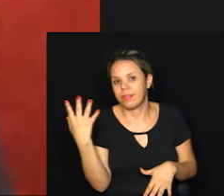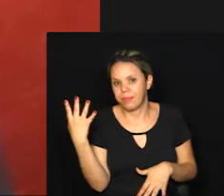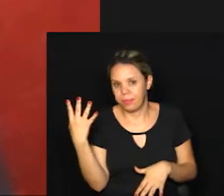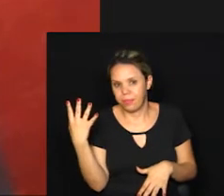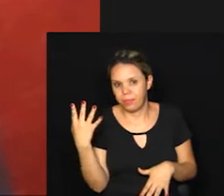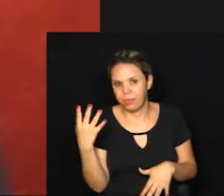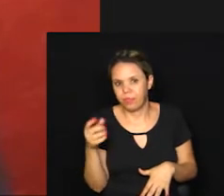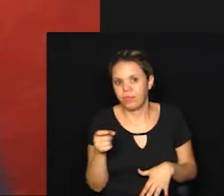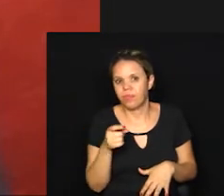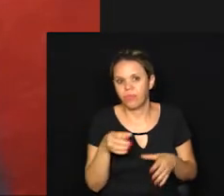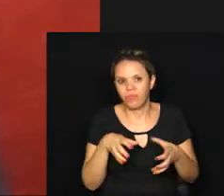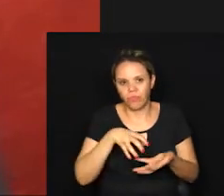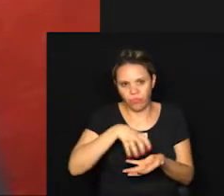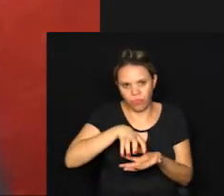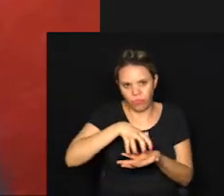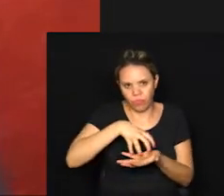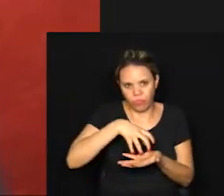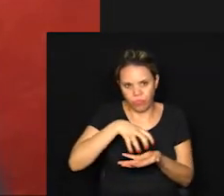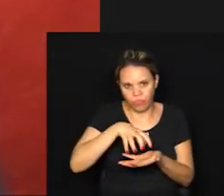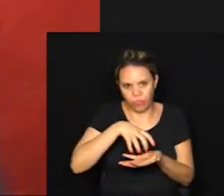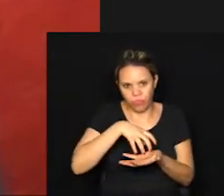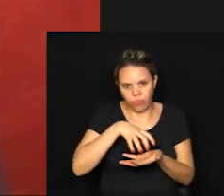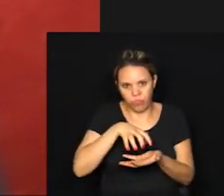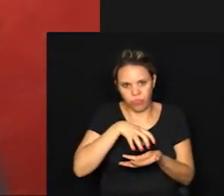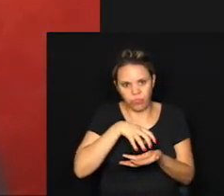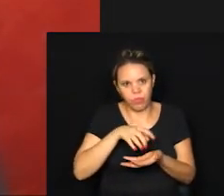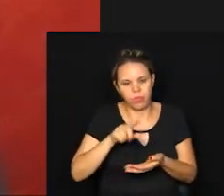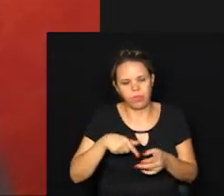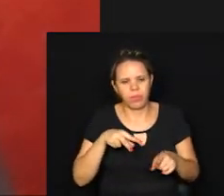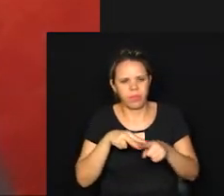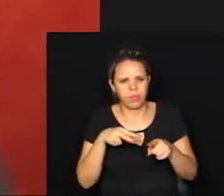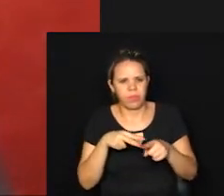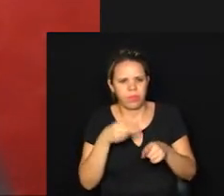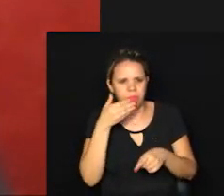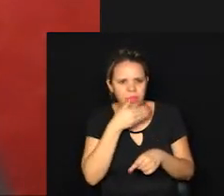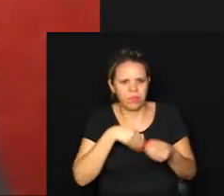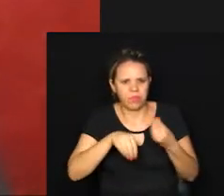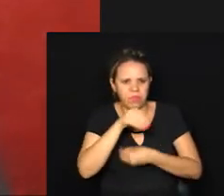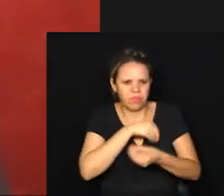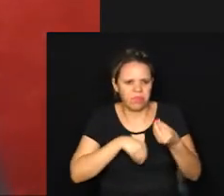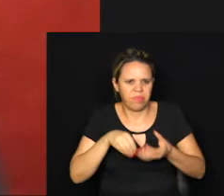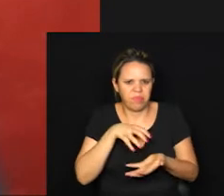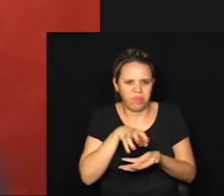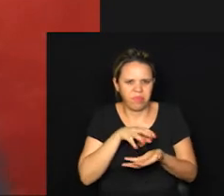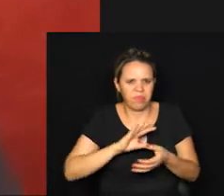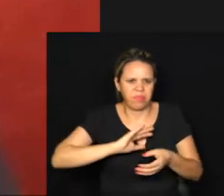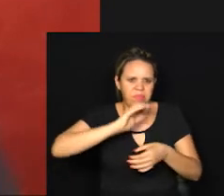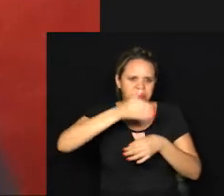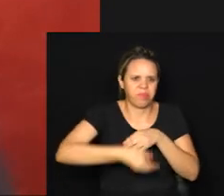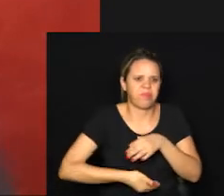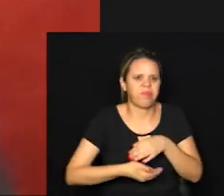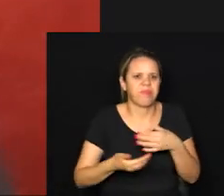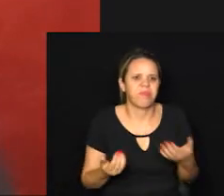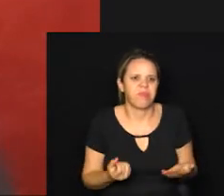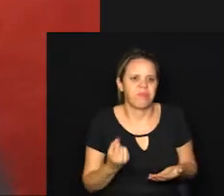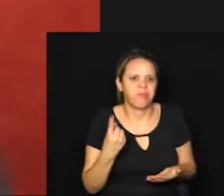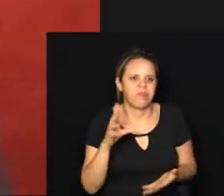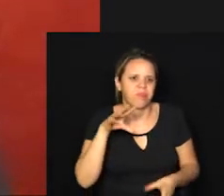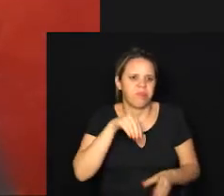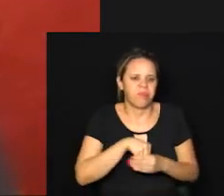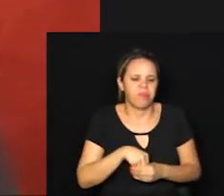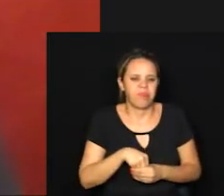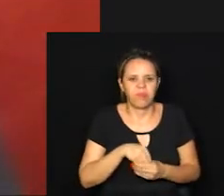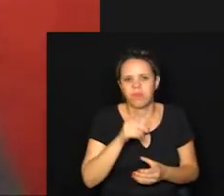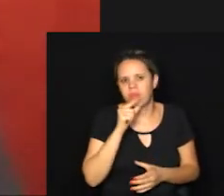da gelatina, porque aparentemente é um pudim misturado com uma gelatina por cima. Então, se colocou